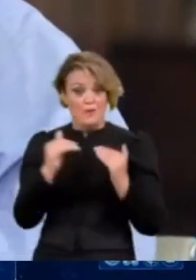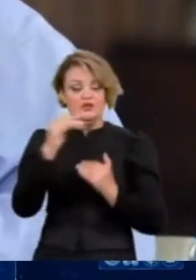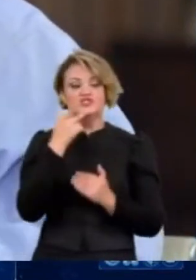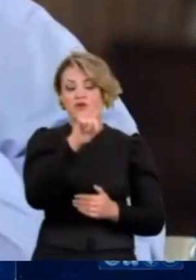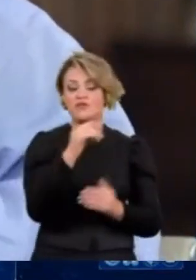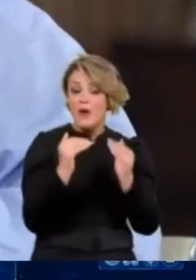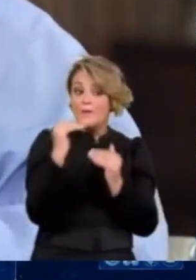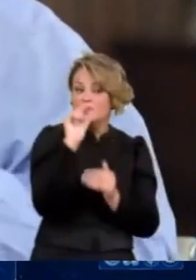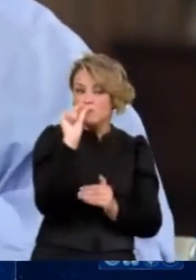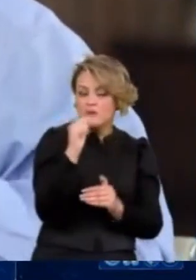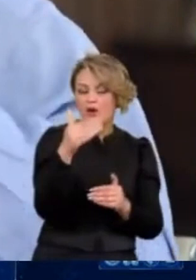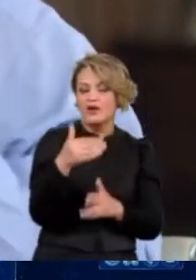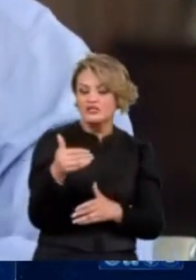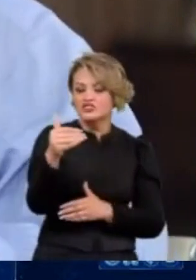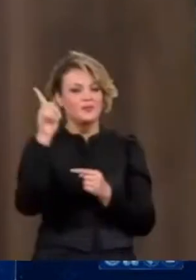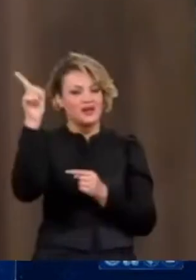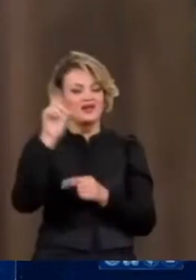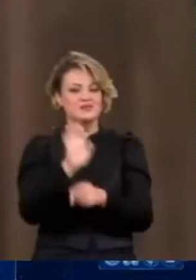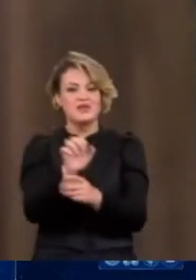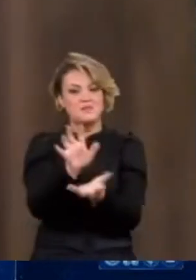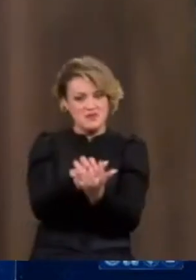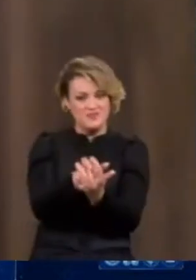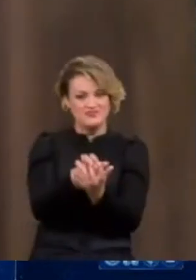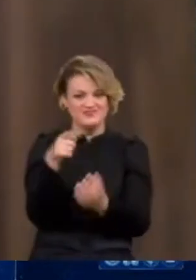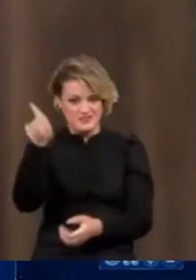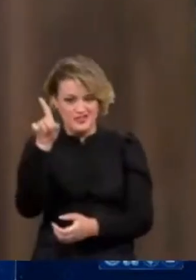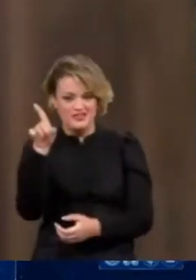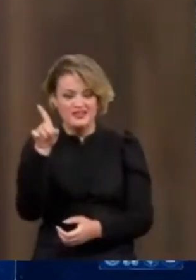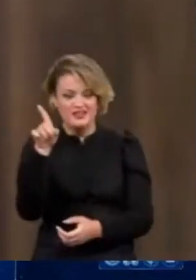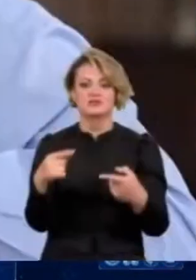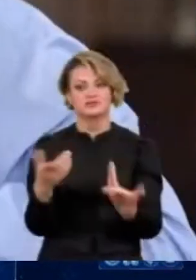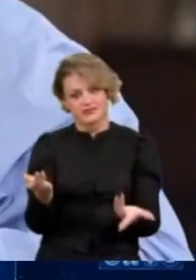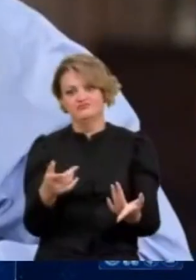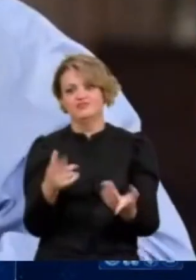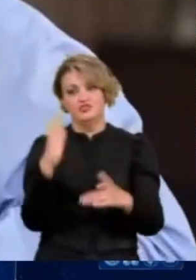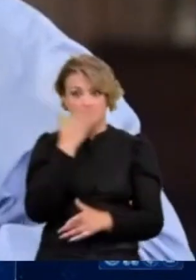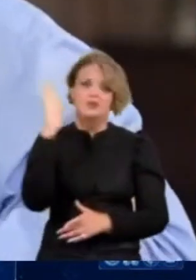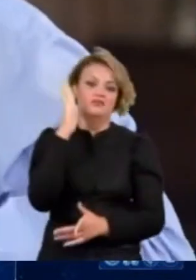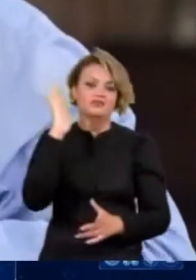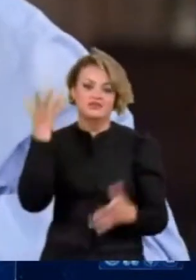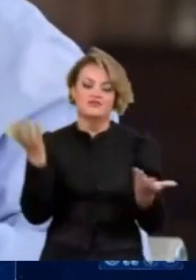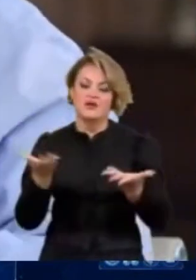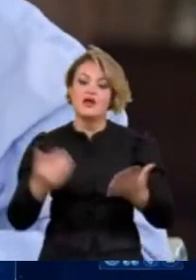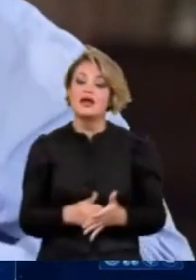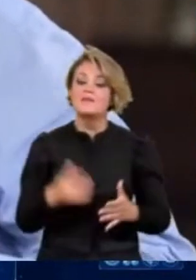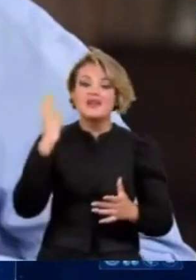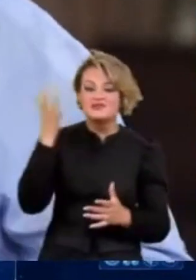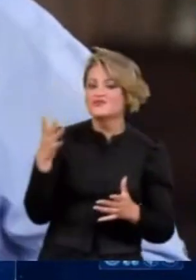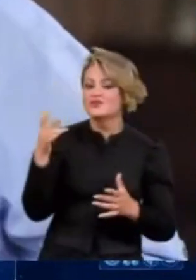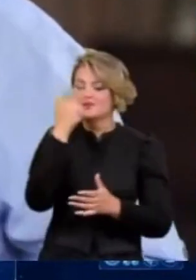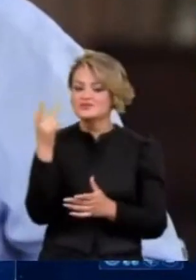com você mas você que nem eu faço aqui toda toda noite há tanto tempo jamais de cinco anos para vocês é e ele ele tem muita